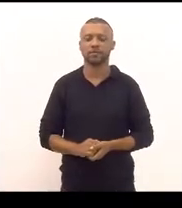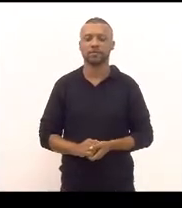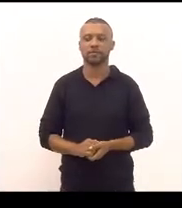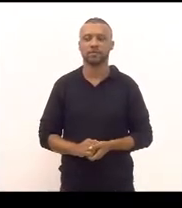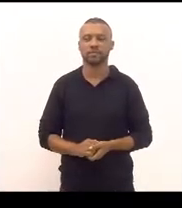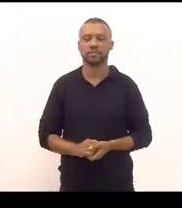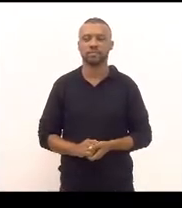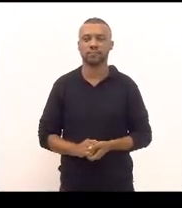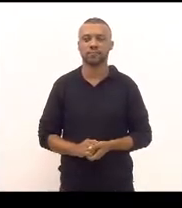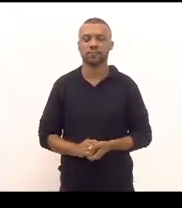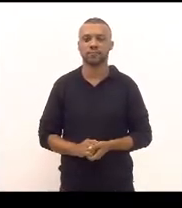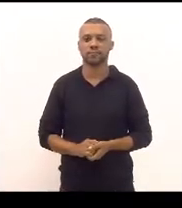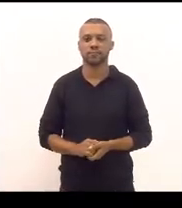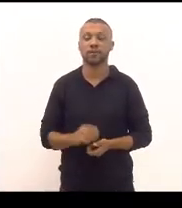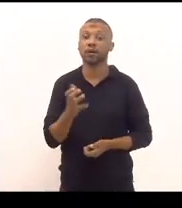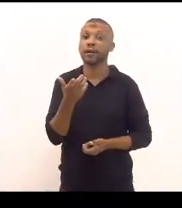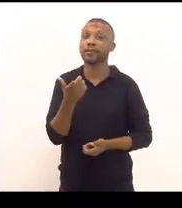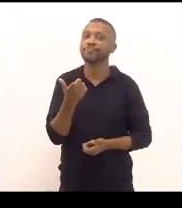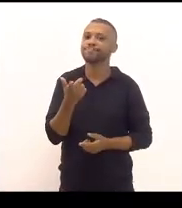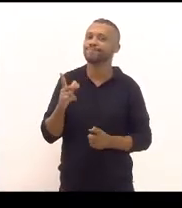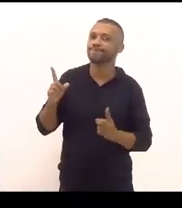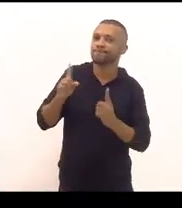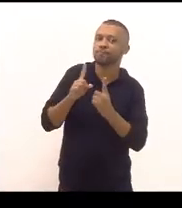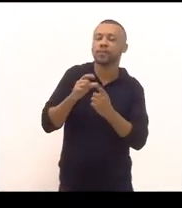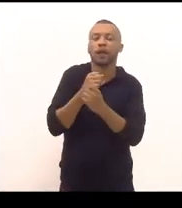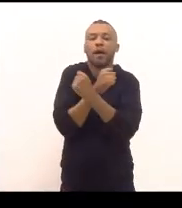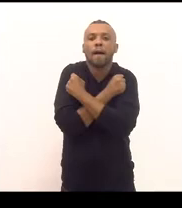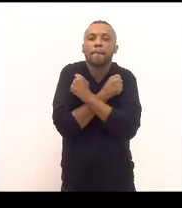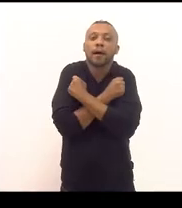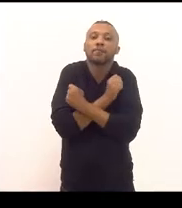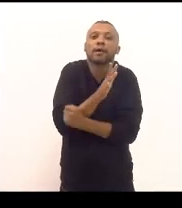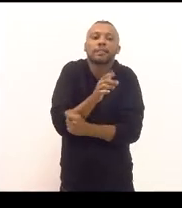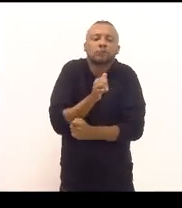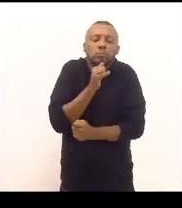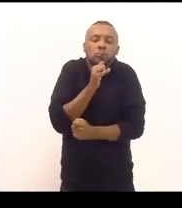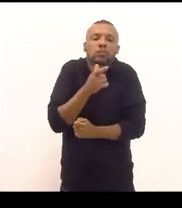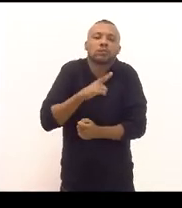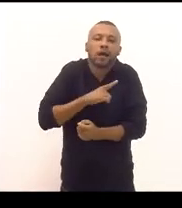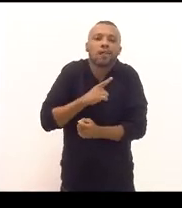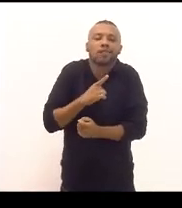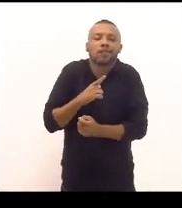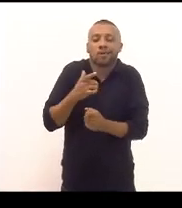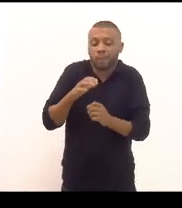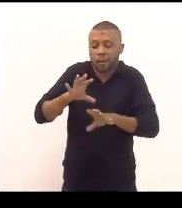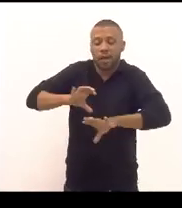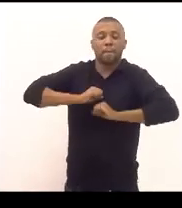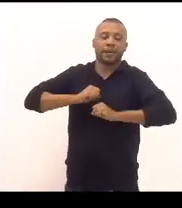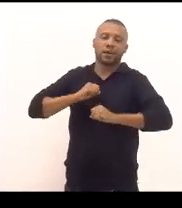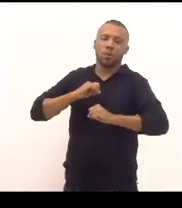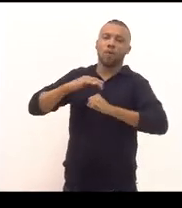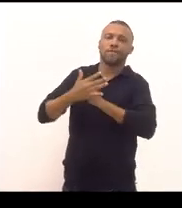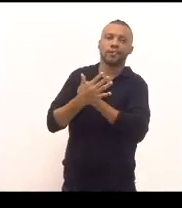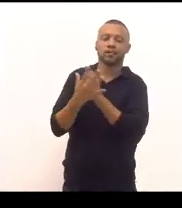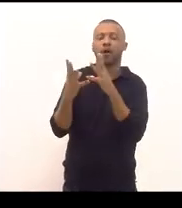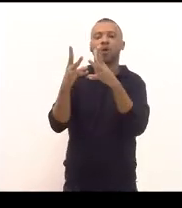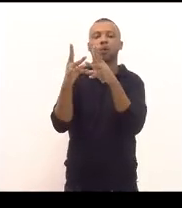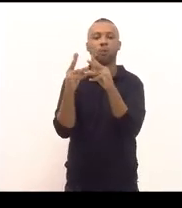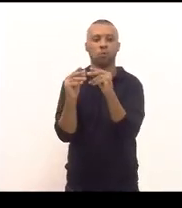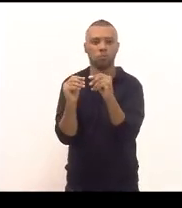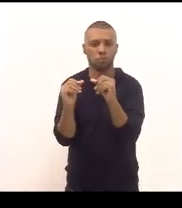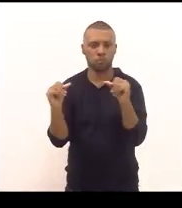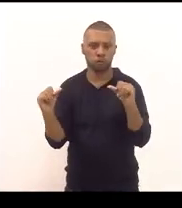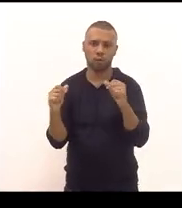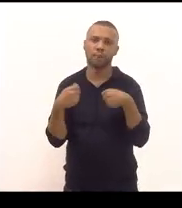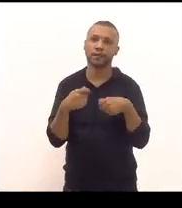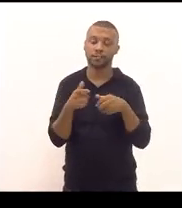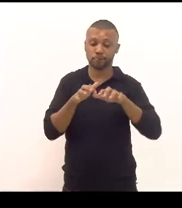eu tenho olho para te dar um abraço mas Diferentemente eu estou me recuperando de uma convide e vou ter